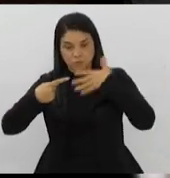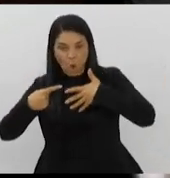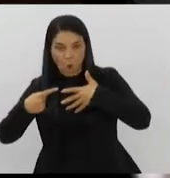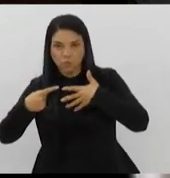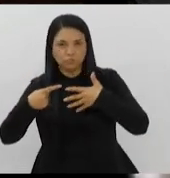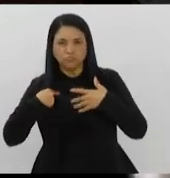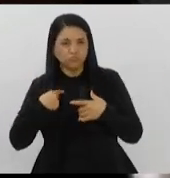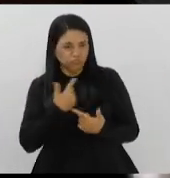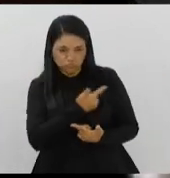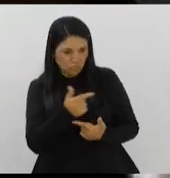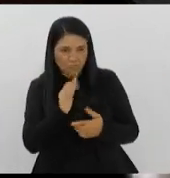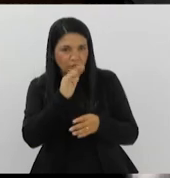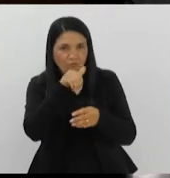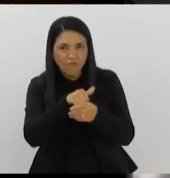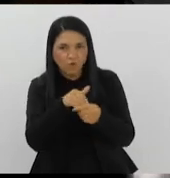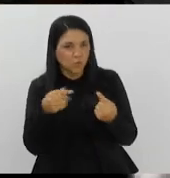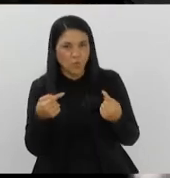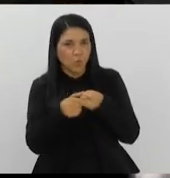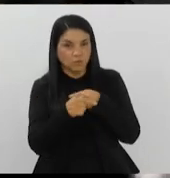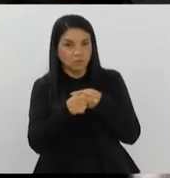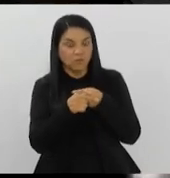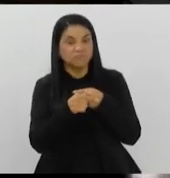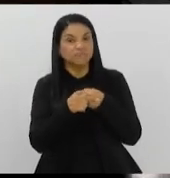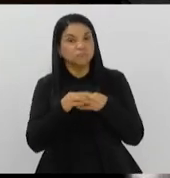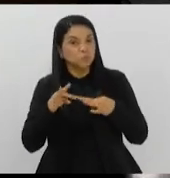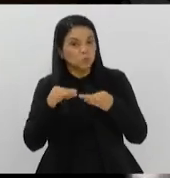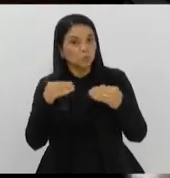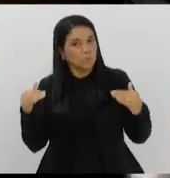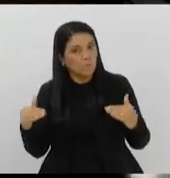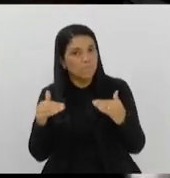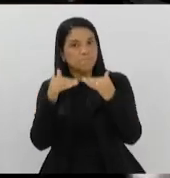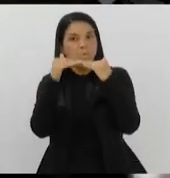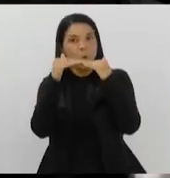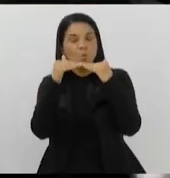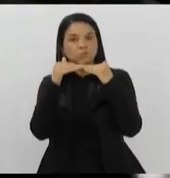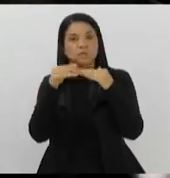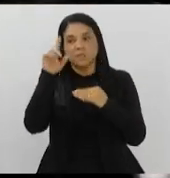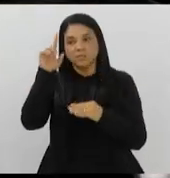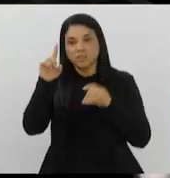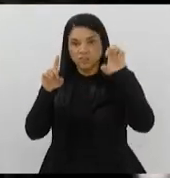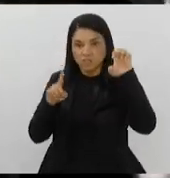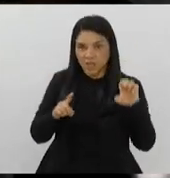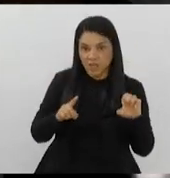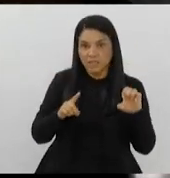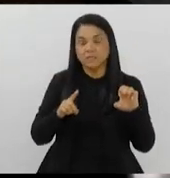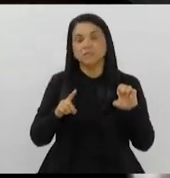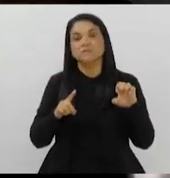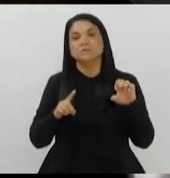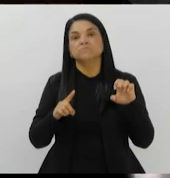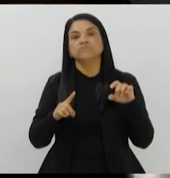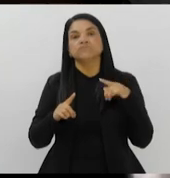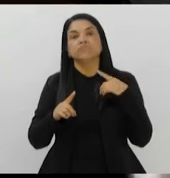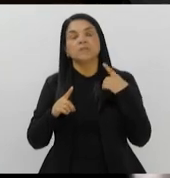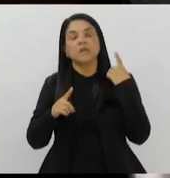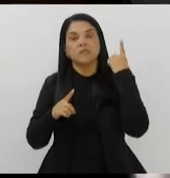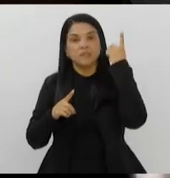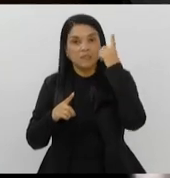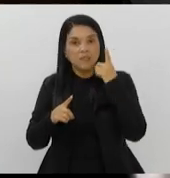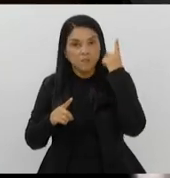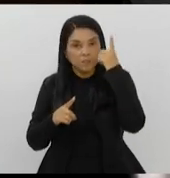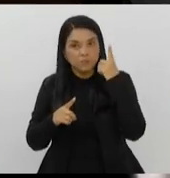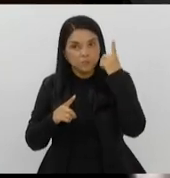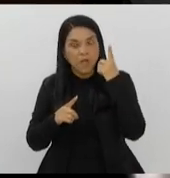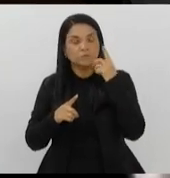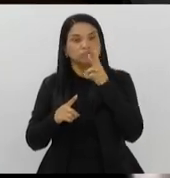não. A posição foi unânime, de convergência da esquerda, de deputados conservadores, de